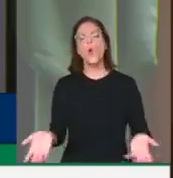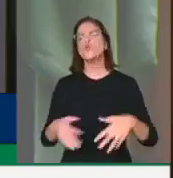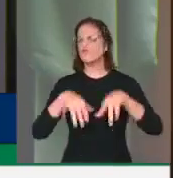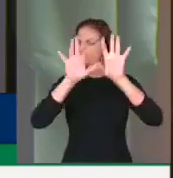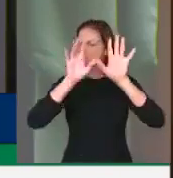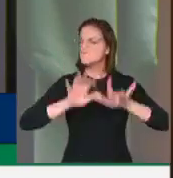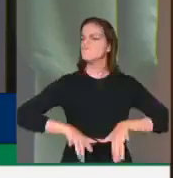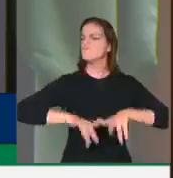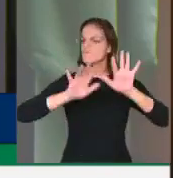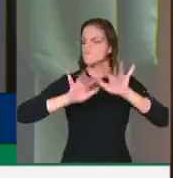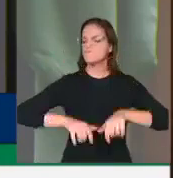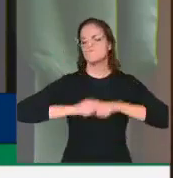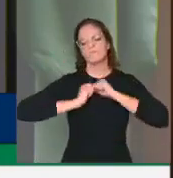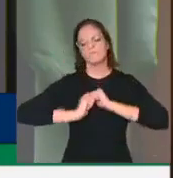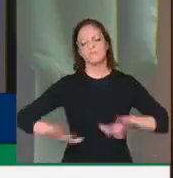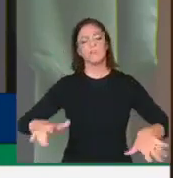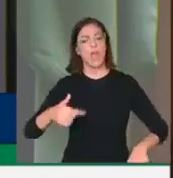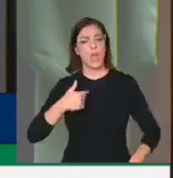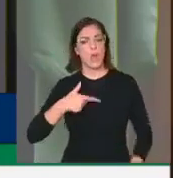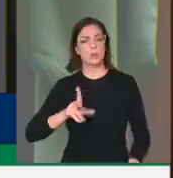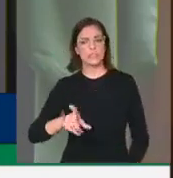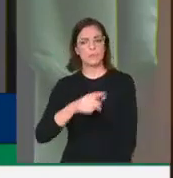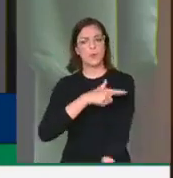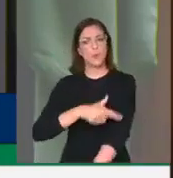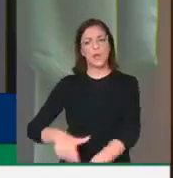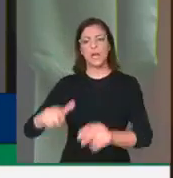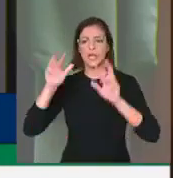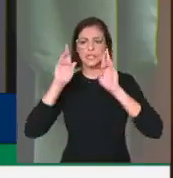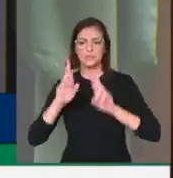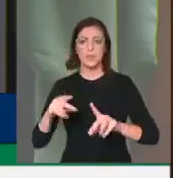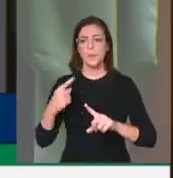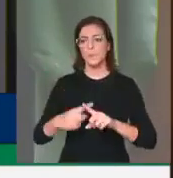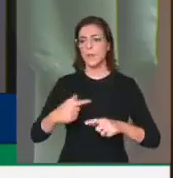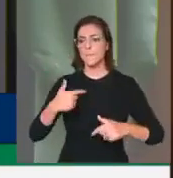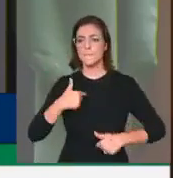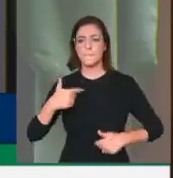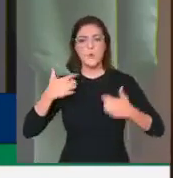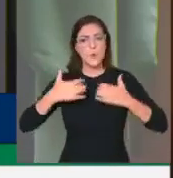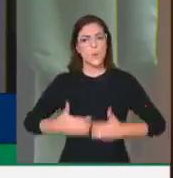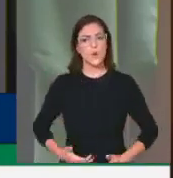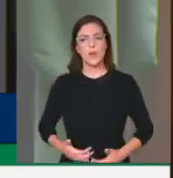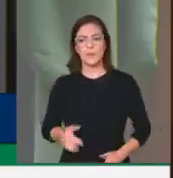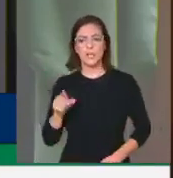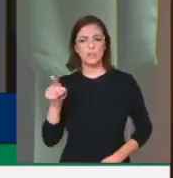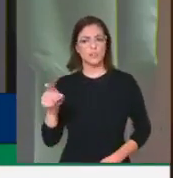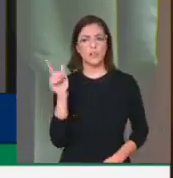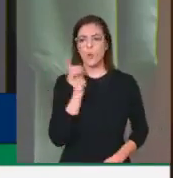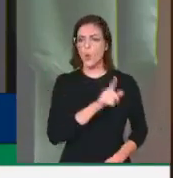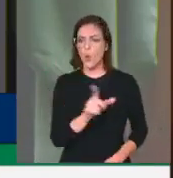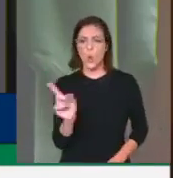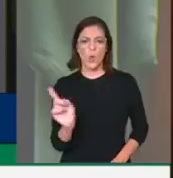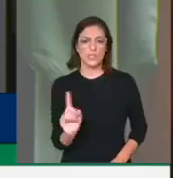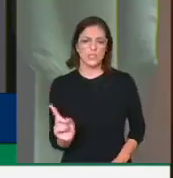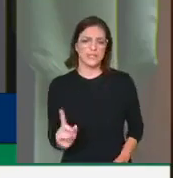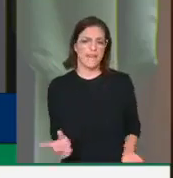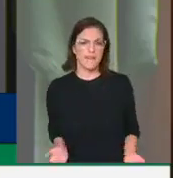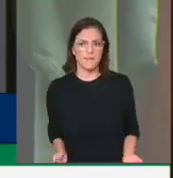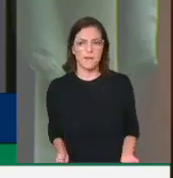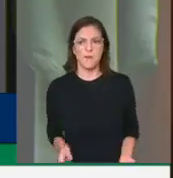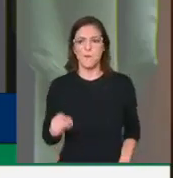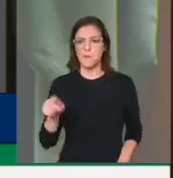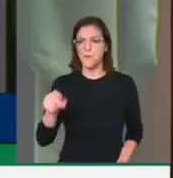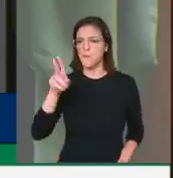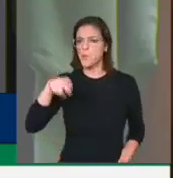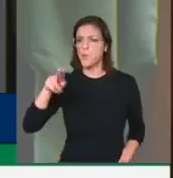dos embates que eu sempre fiz com educação e respeito, porque eu tenho uma conduta nessa casa que o senhor não consegue responder. O senhor